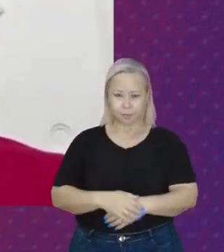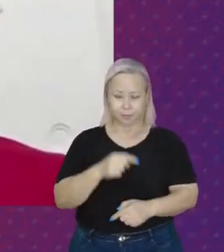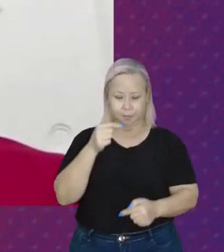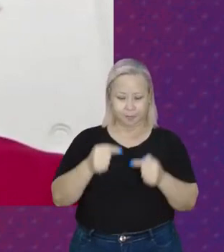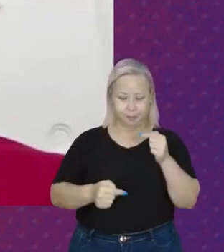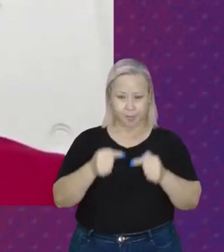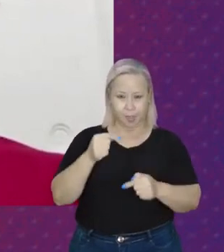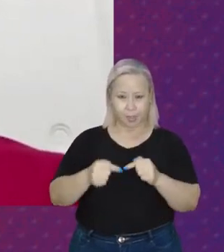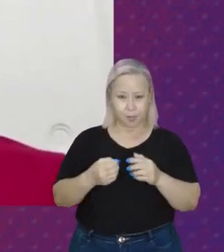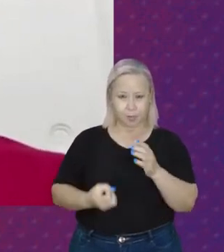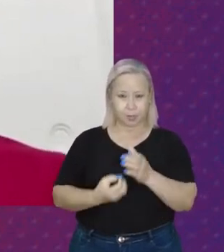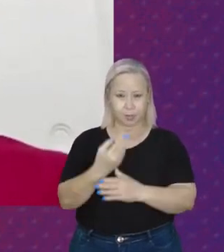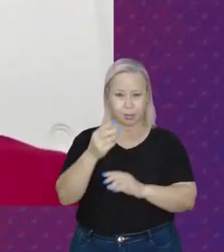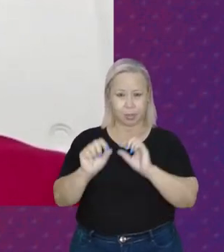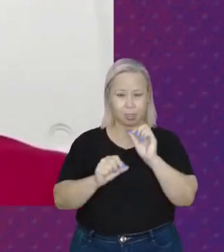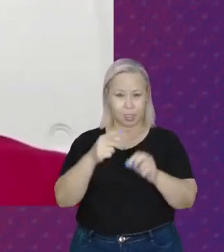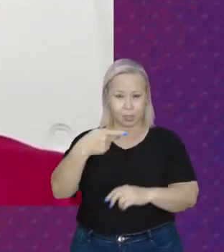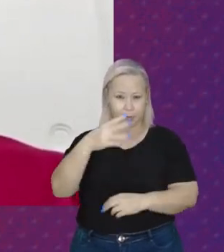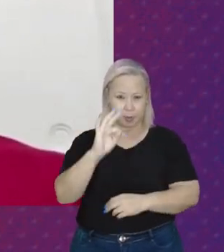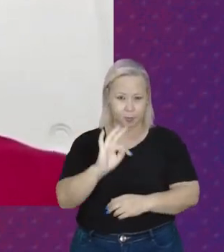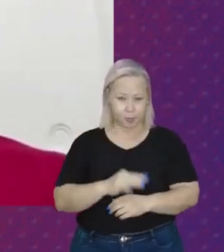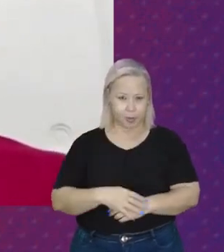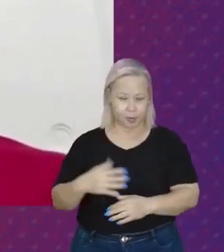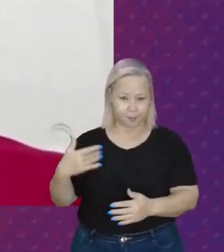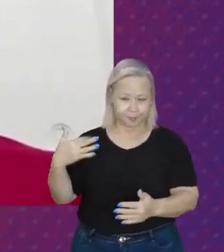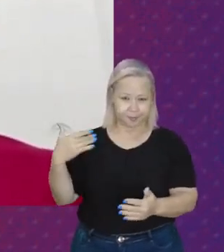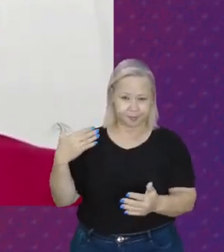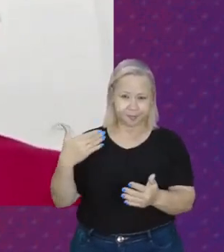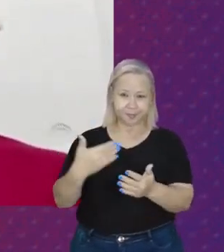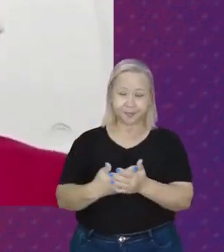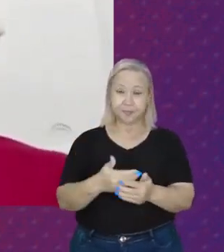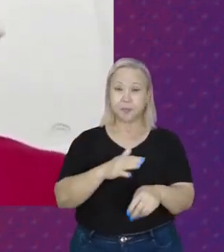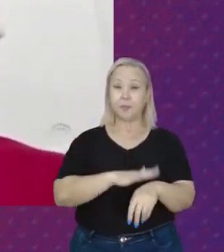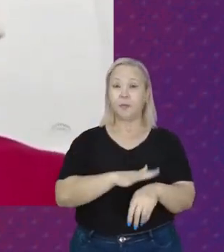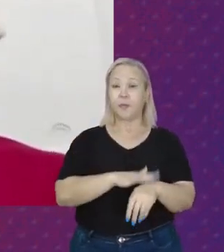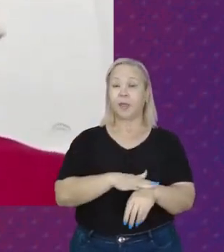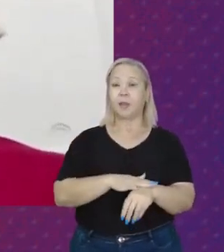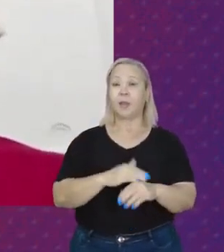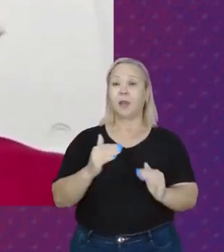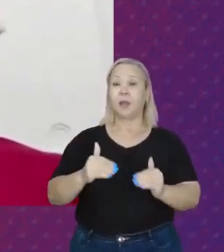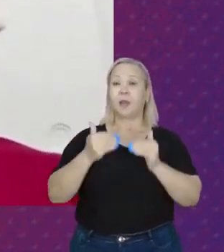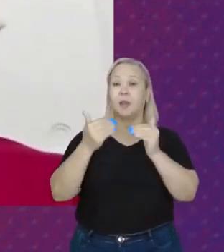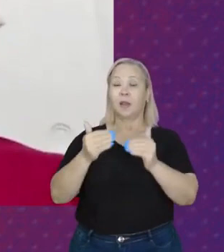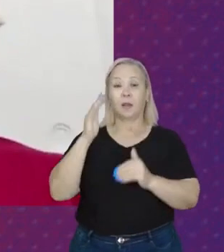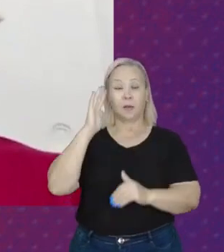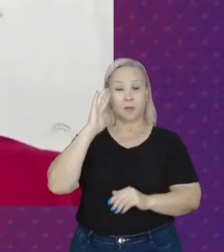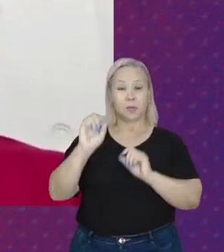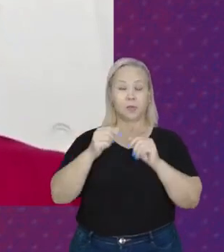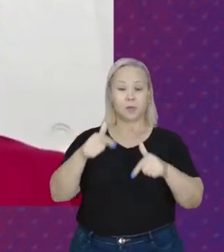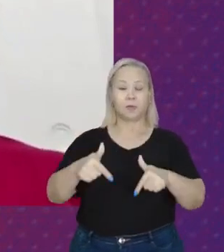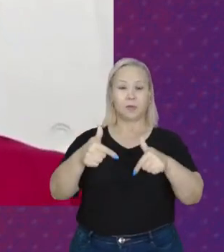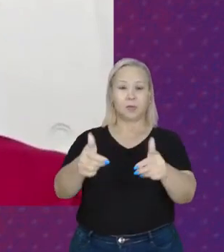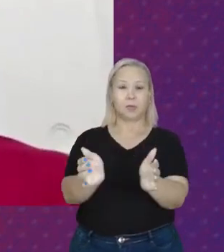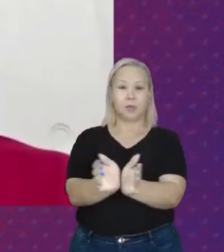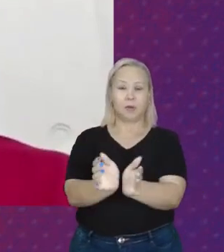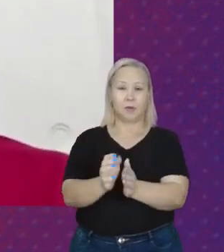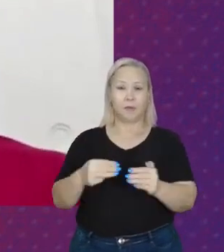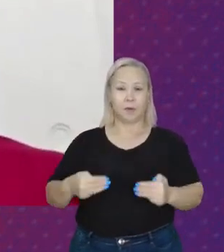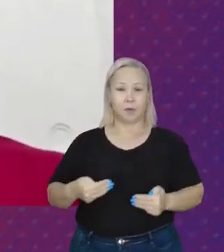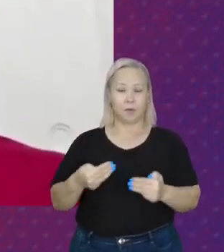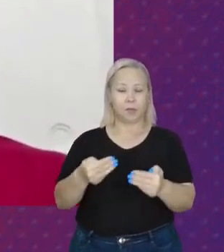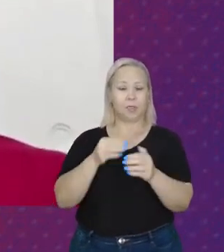políticas formuladas pelo PT ao longo do tempo, sobretudo quando esteve à frente do